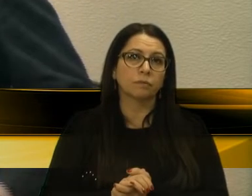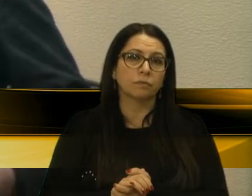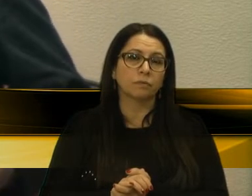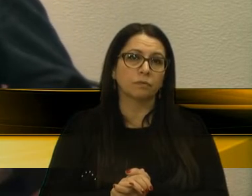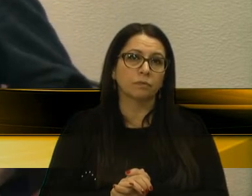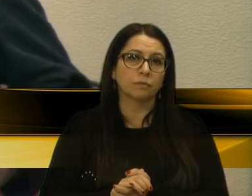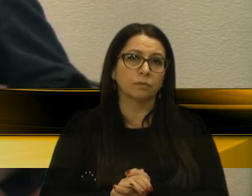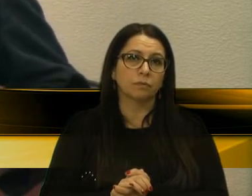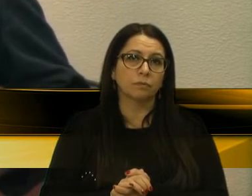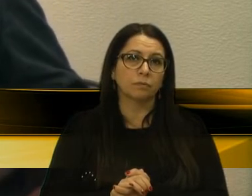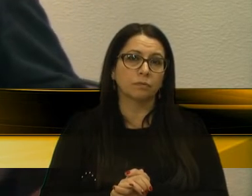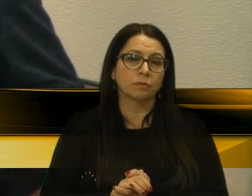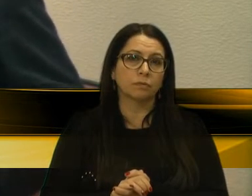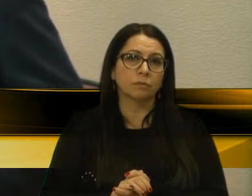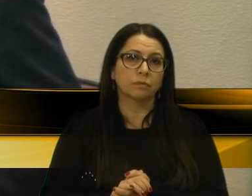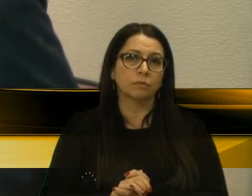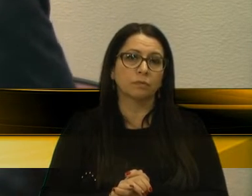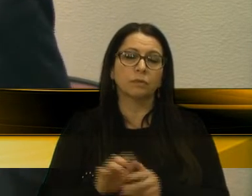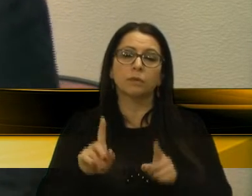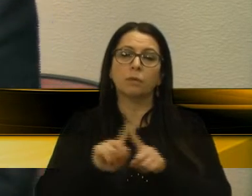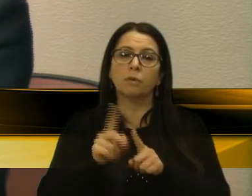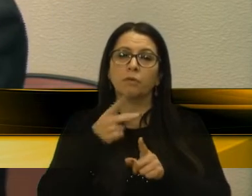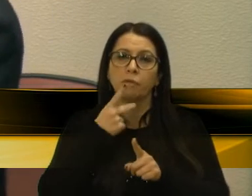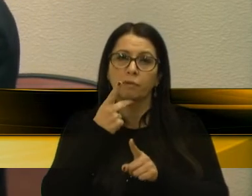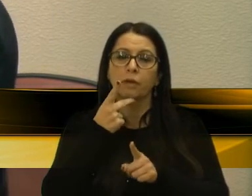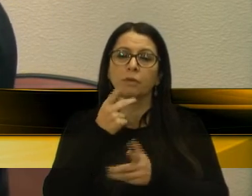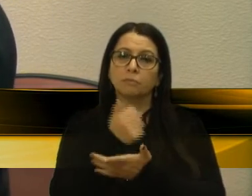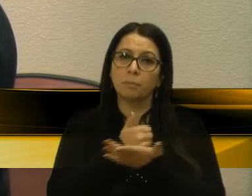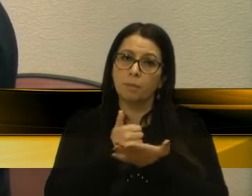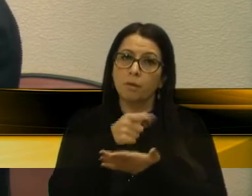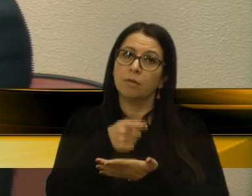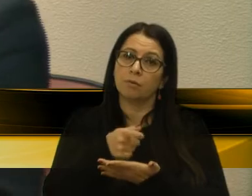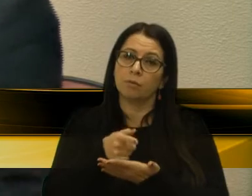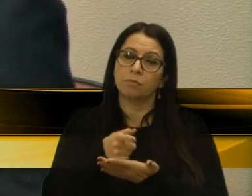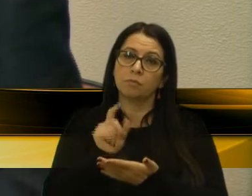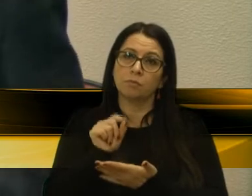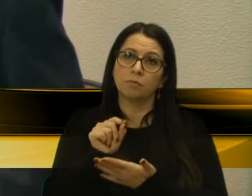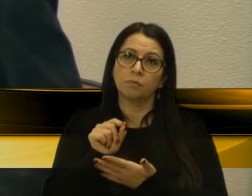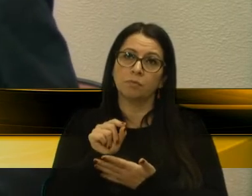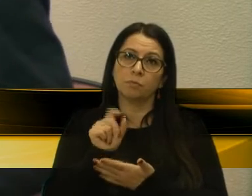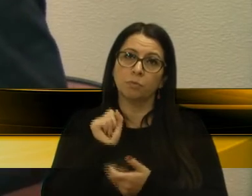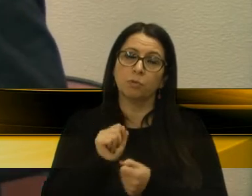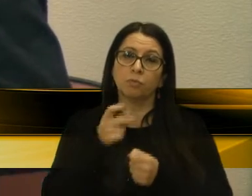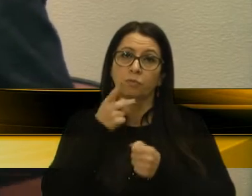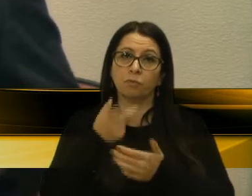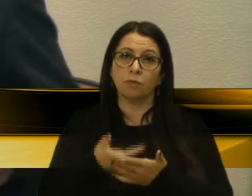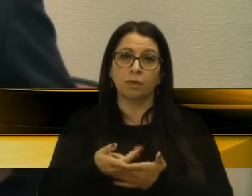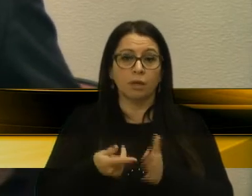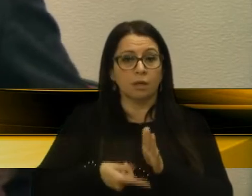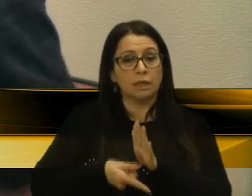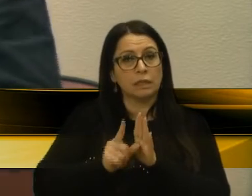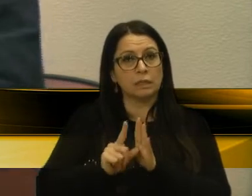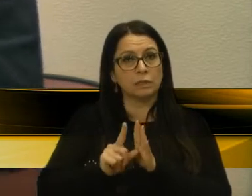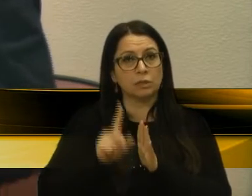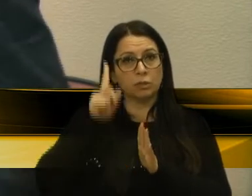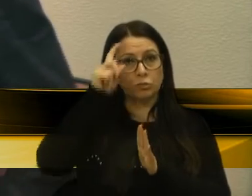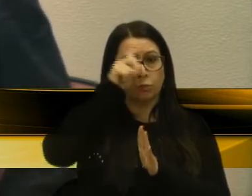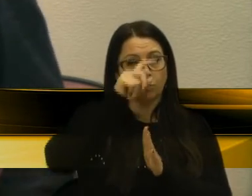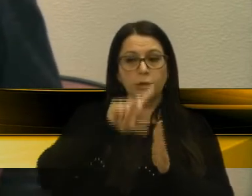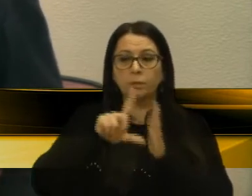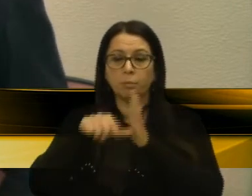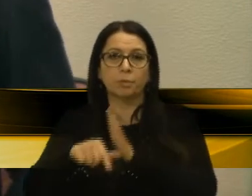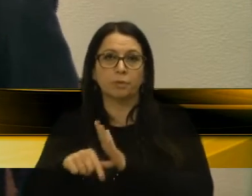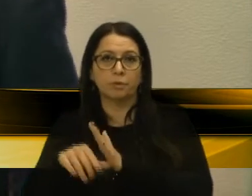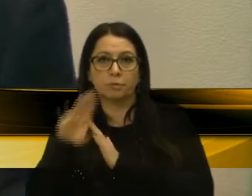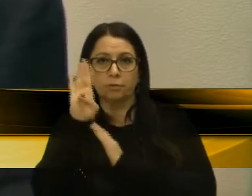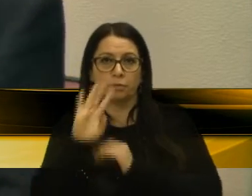e diga-se de passagem, que falo isso baseado no que podemos dizer antes do Moro e depois do Moro a